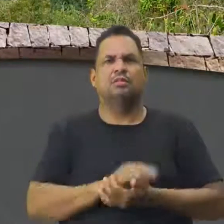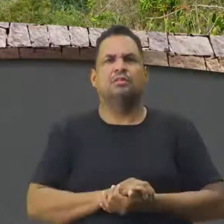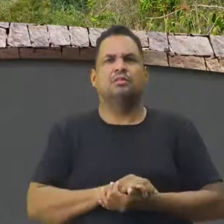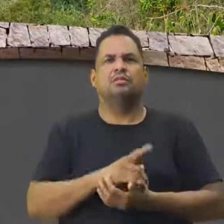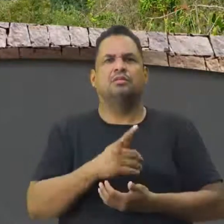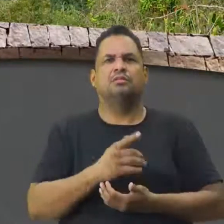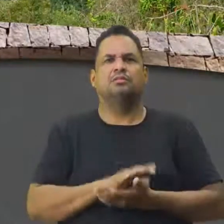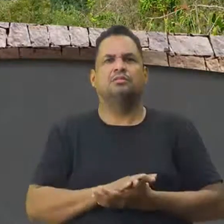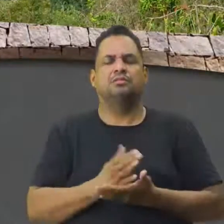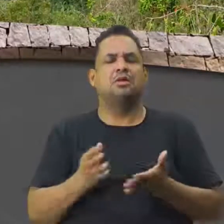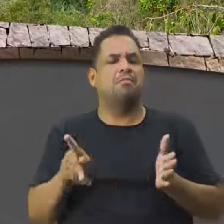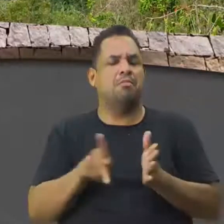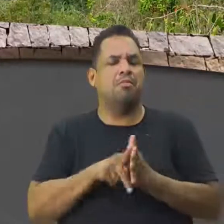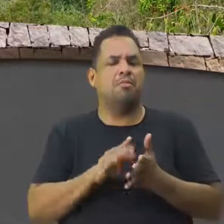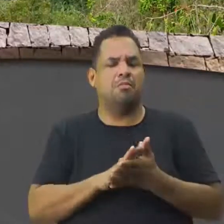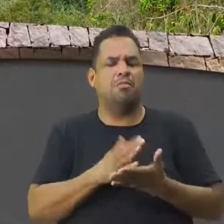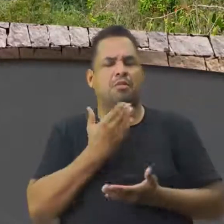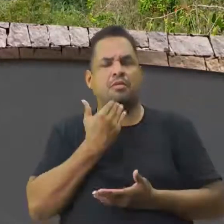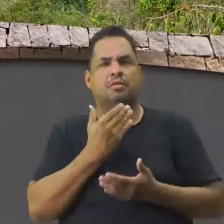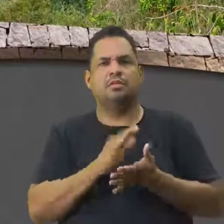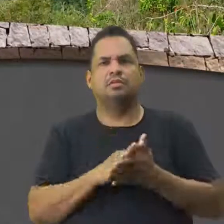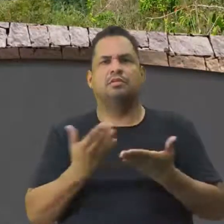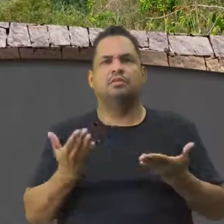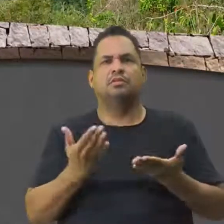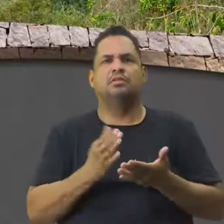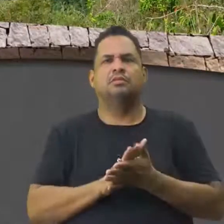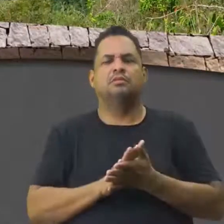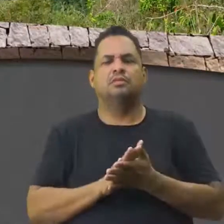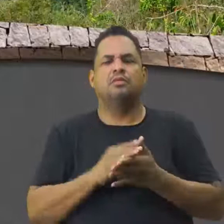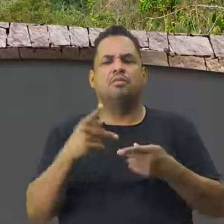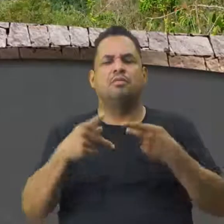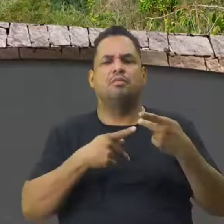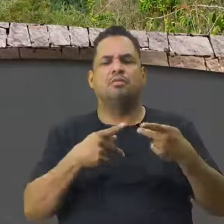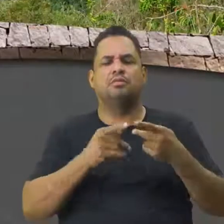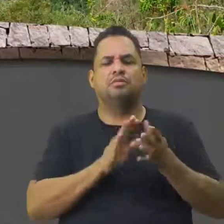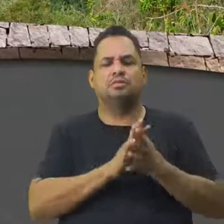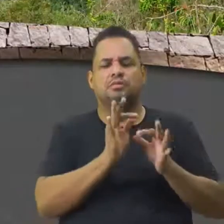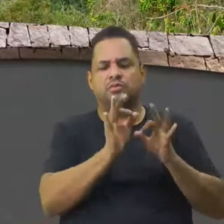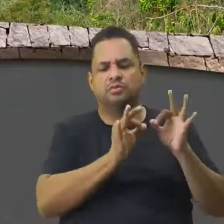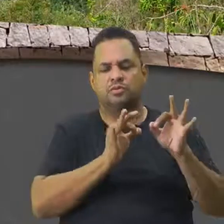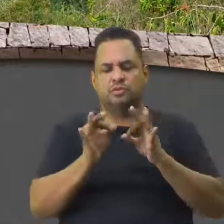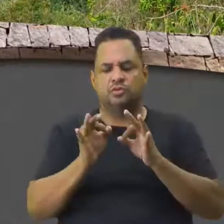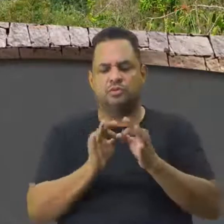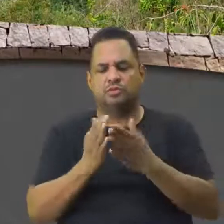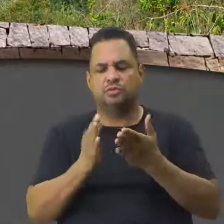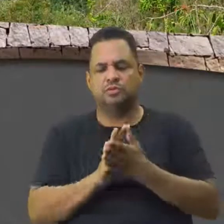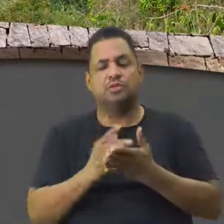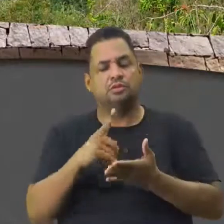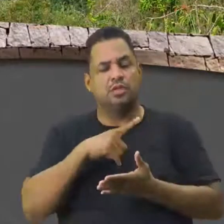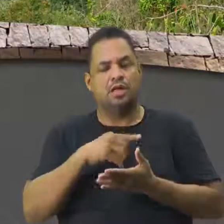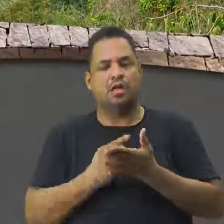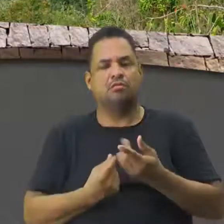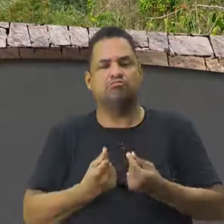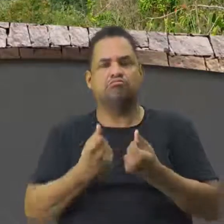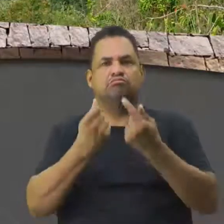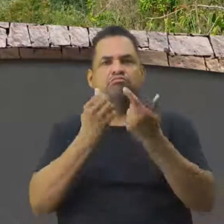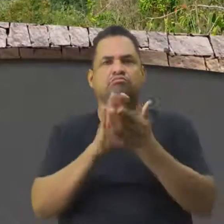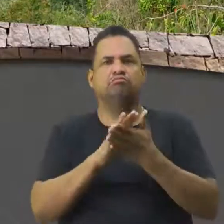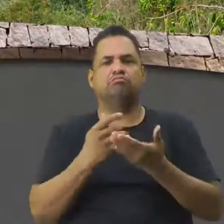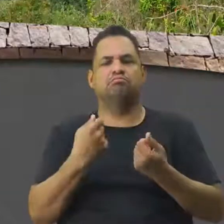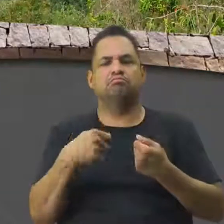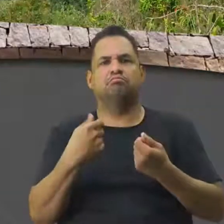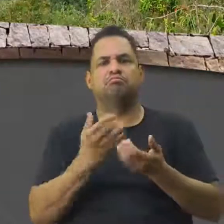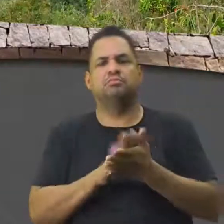para o seu sustento. Agora, o projeto de assentamento dirigido, isso já traz capital. Isso você já tem de ter conta